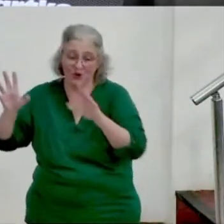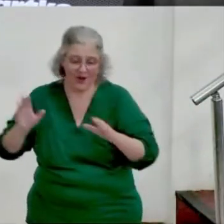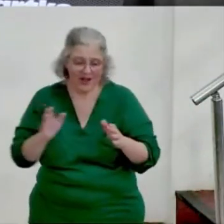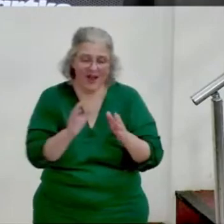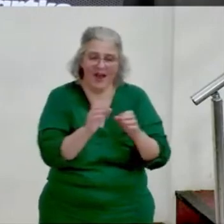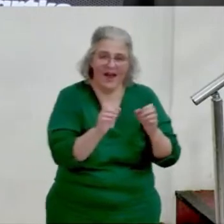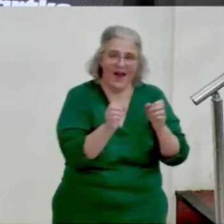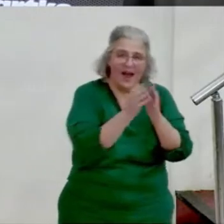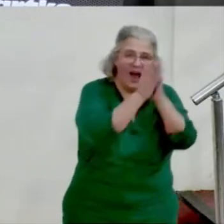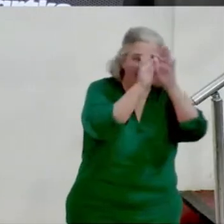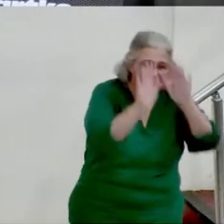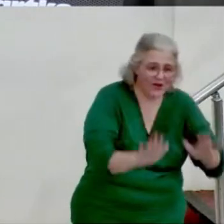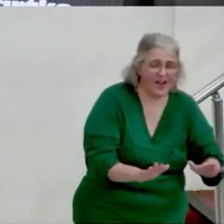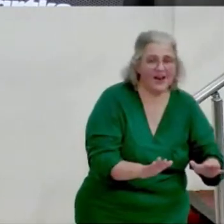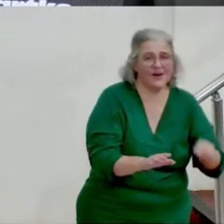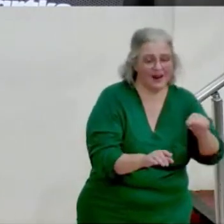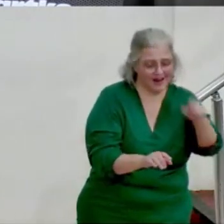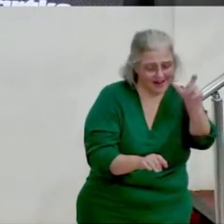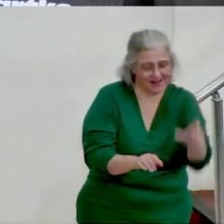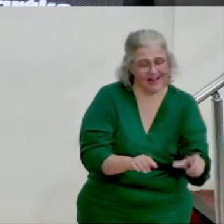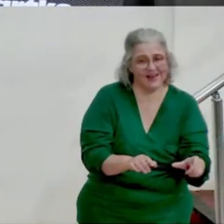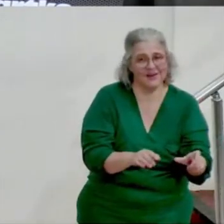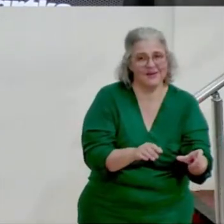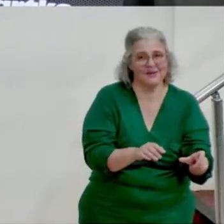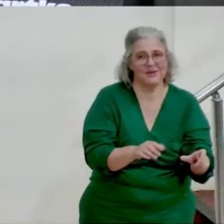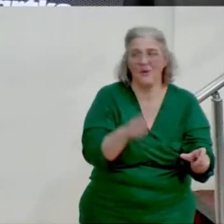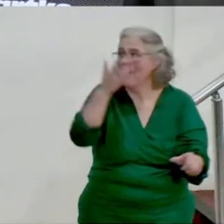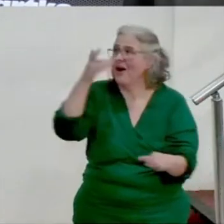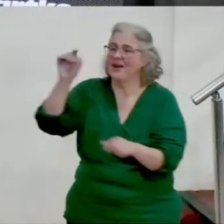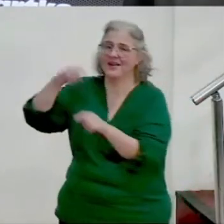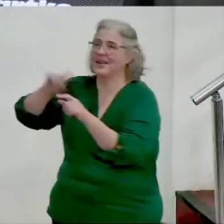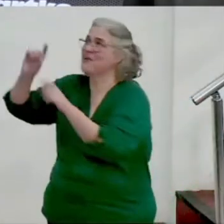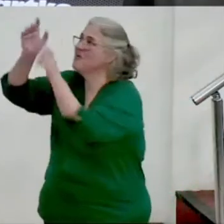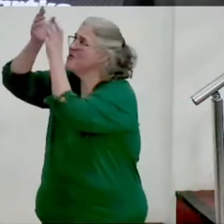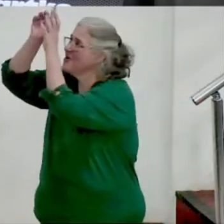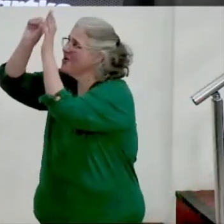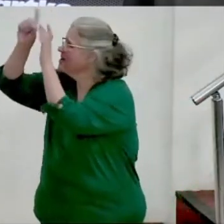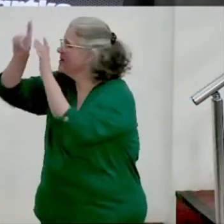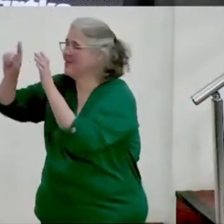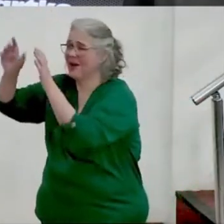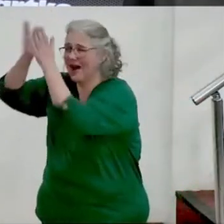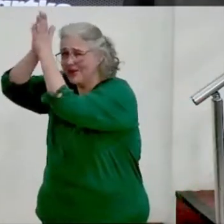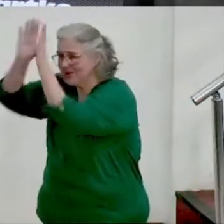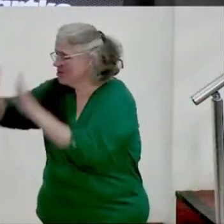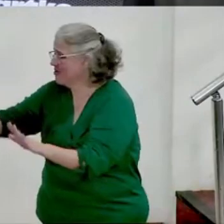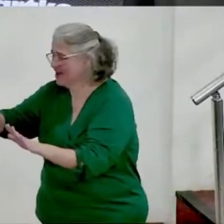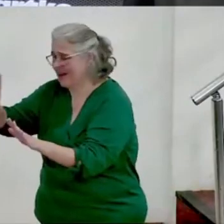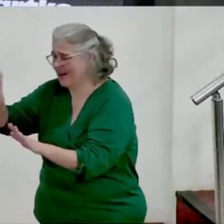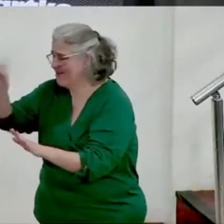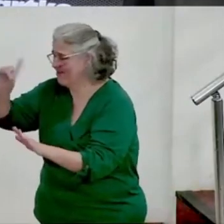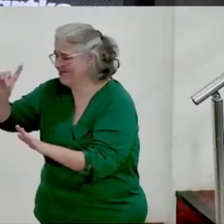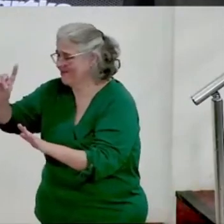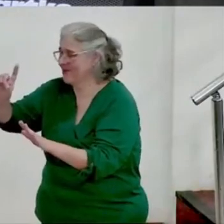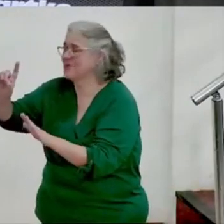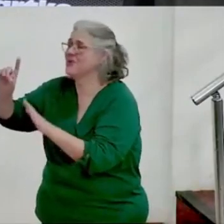ele acontecerá. Ele surpreenderá aqueles que confiam na criatura em vez de confiar no Criador. Mas agora